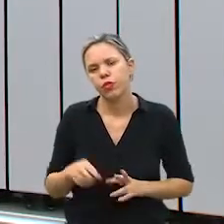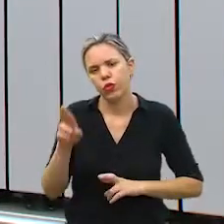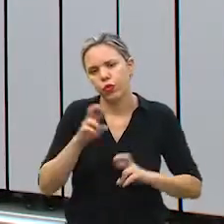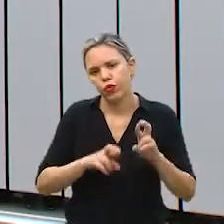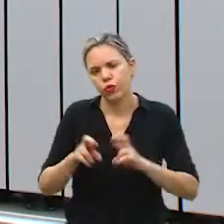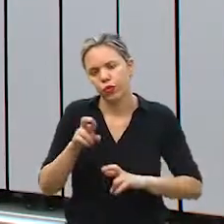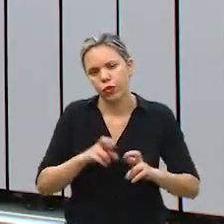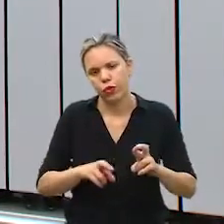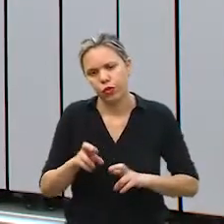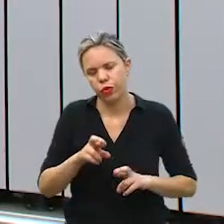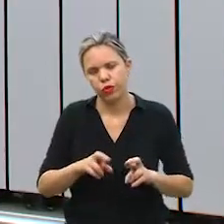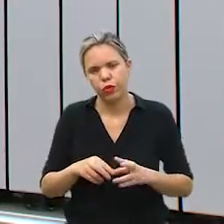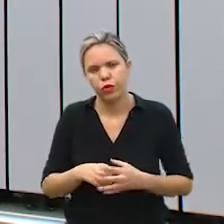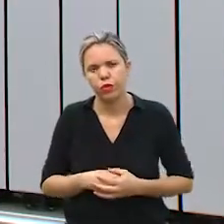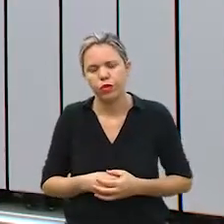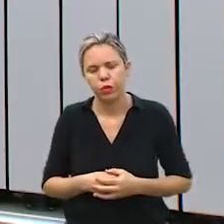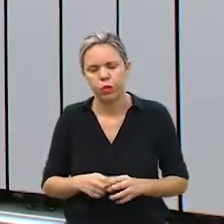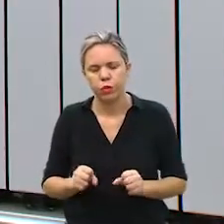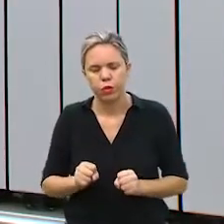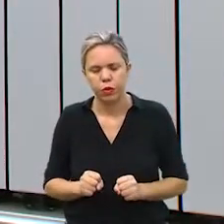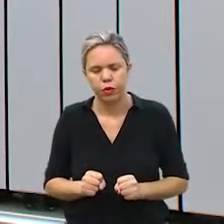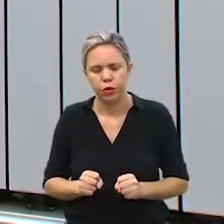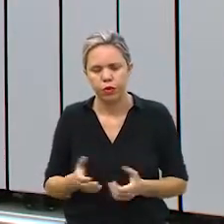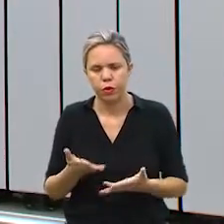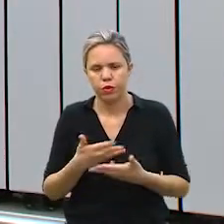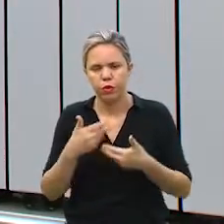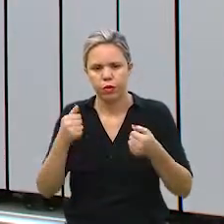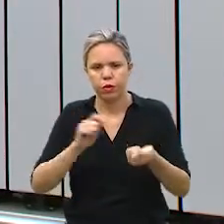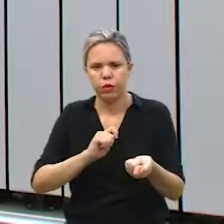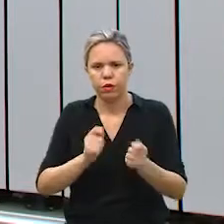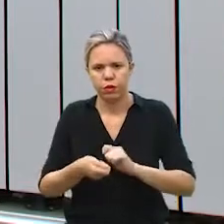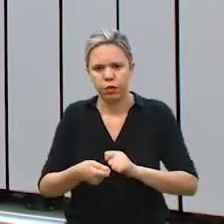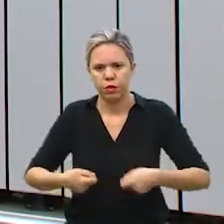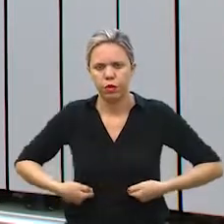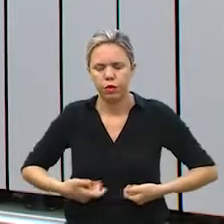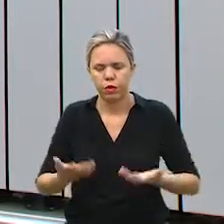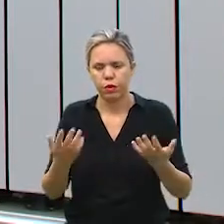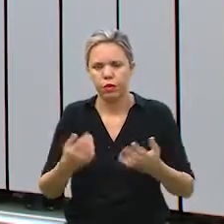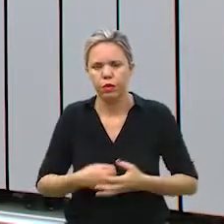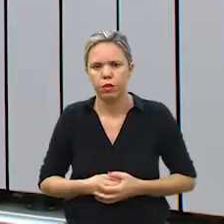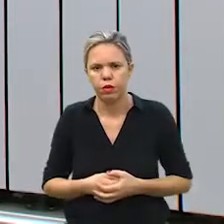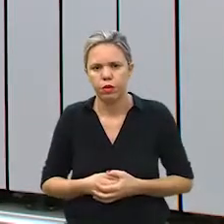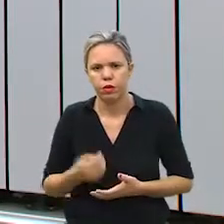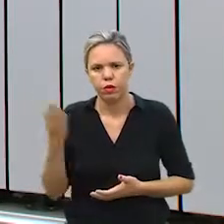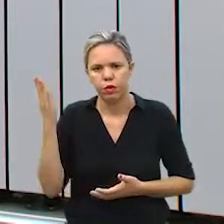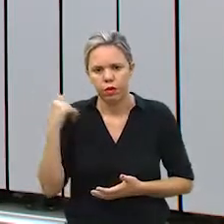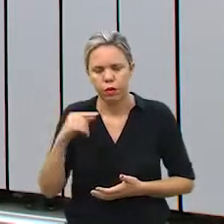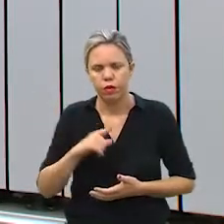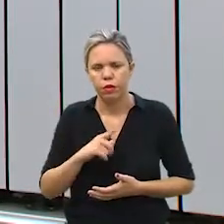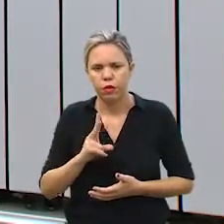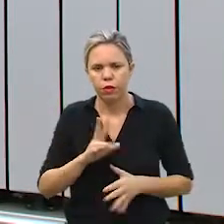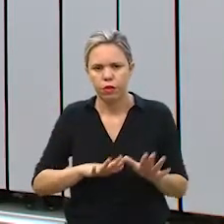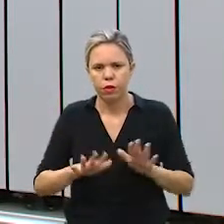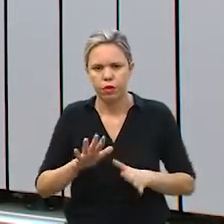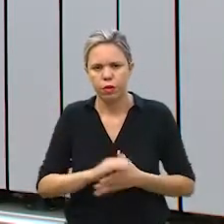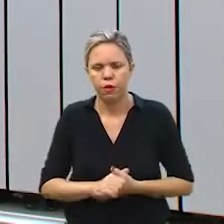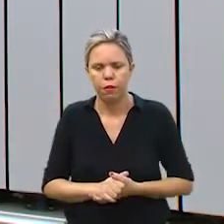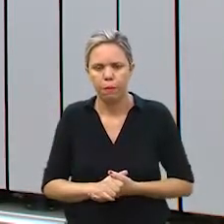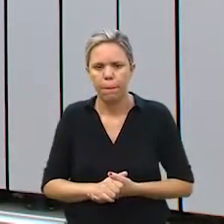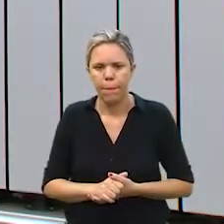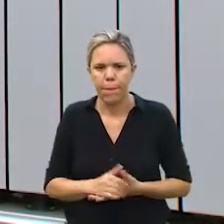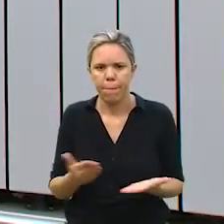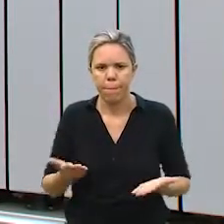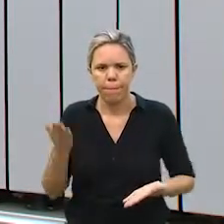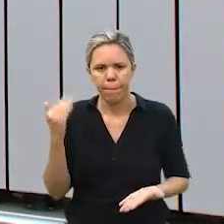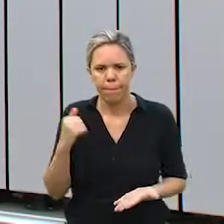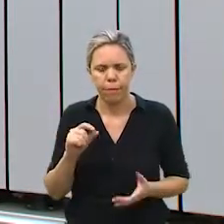verificando, né, fiscalizando, para poder ao melhor se adaptar aos seus gastos, né? Sabendo que a gente tem que sempre tomar um cuidado, né? Hoje a gente